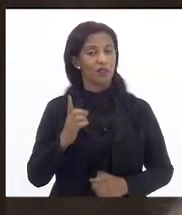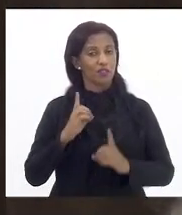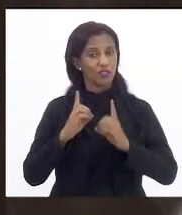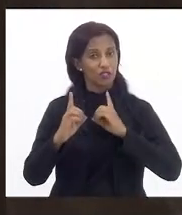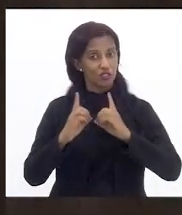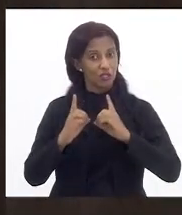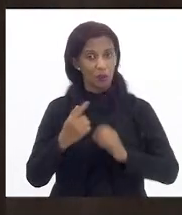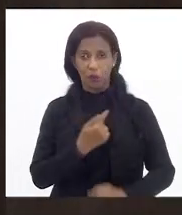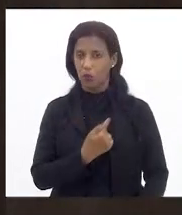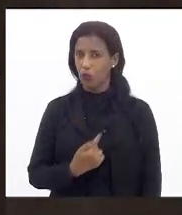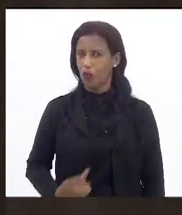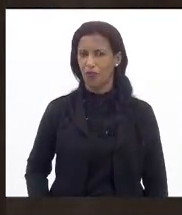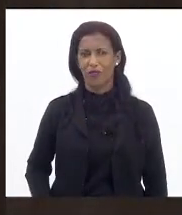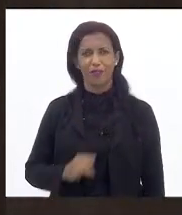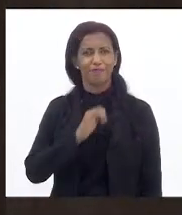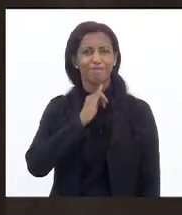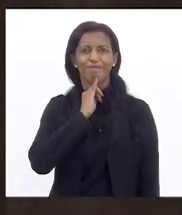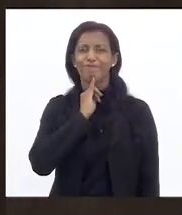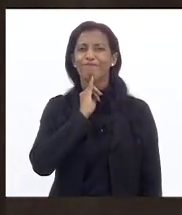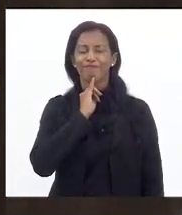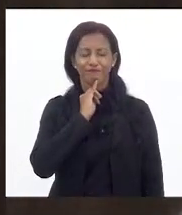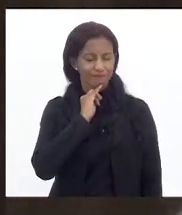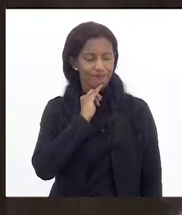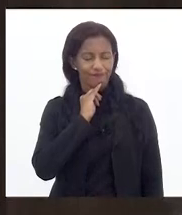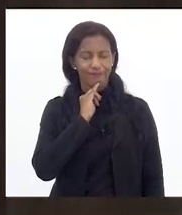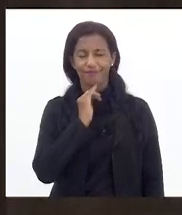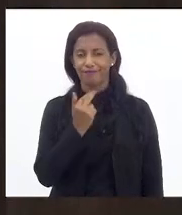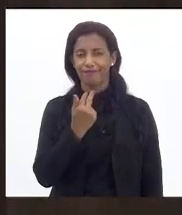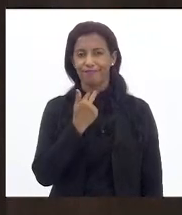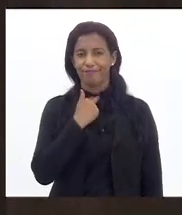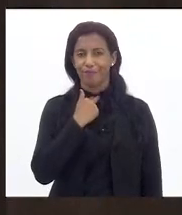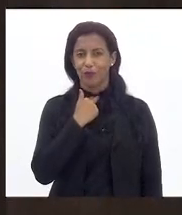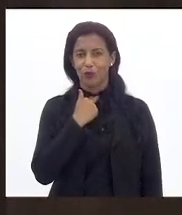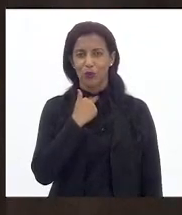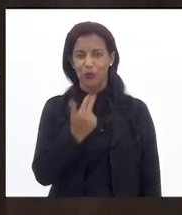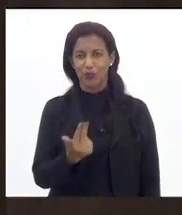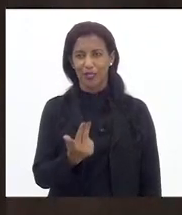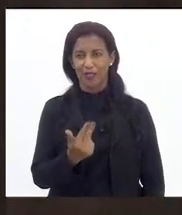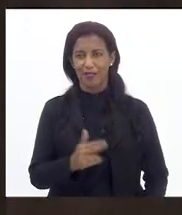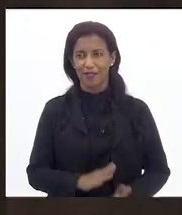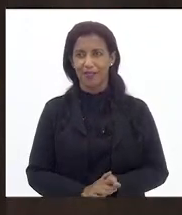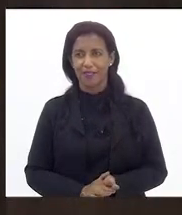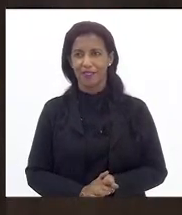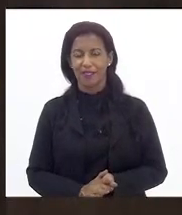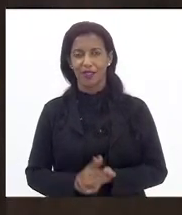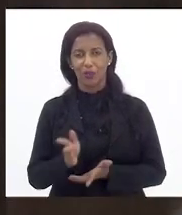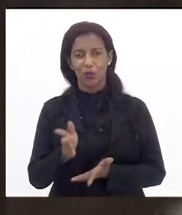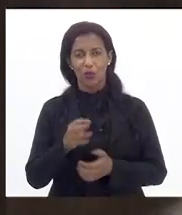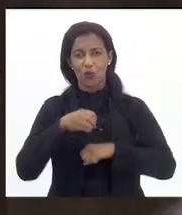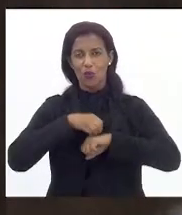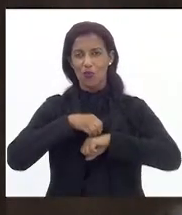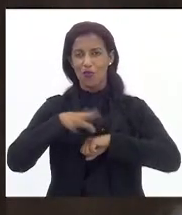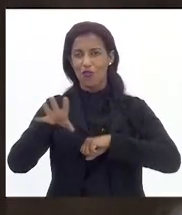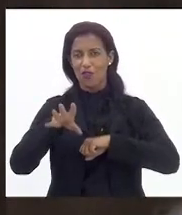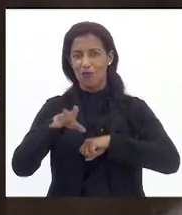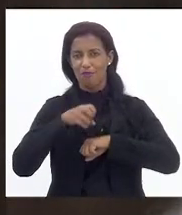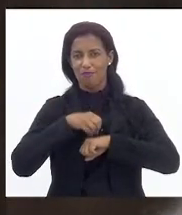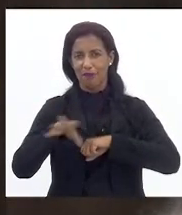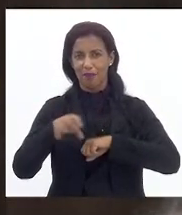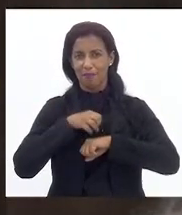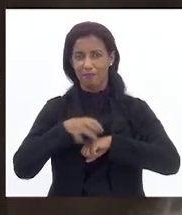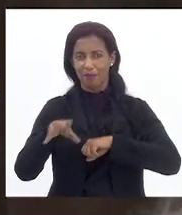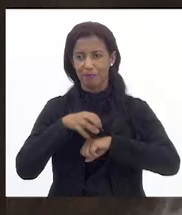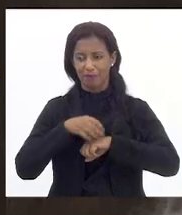porque com o governo infelizmente não foi essa a tônica utilizada no envio dessas mensagens